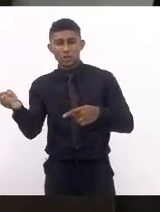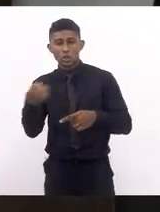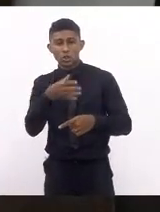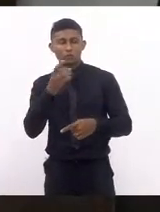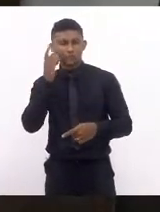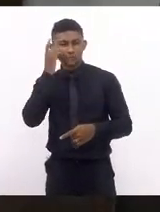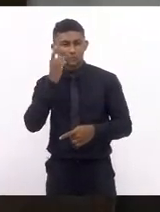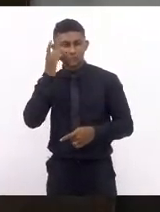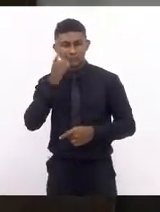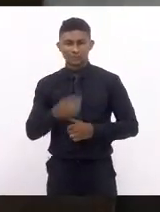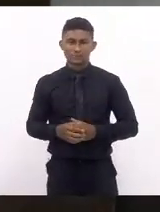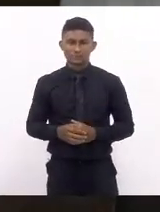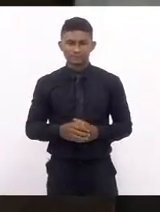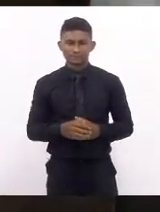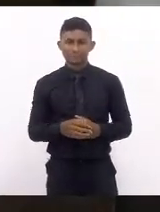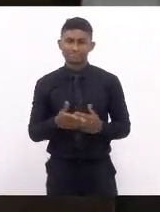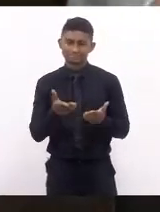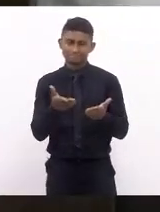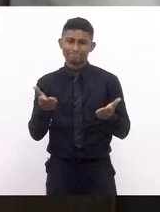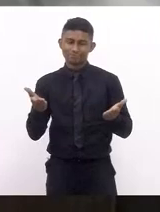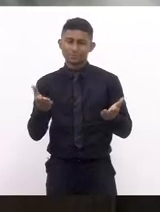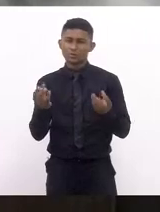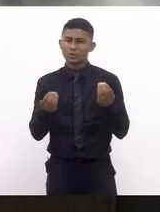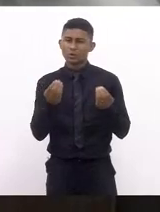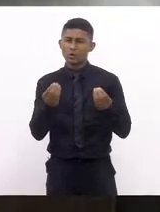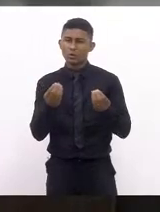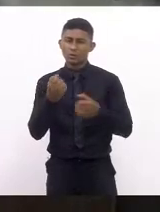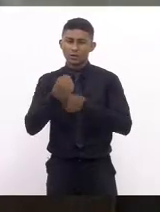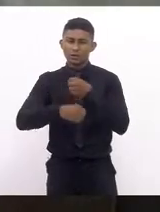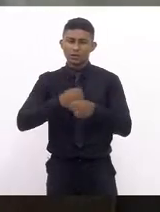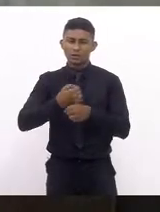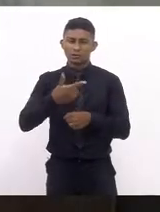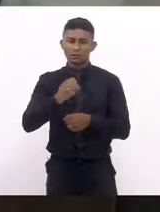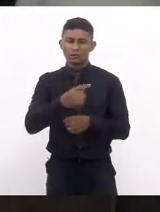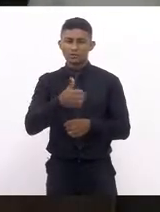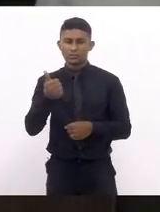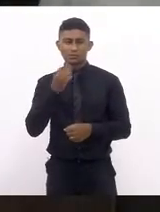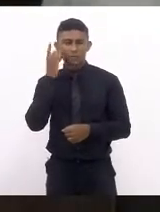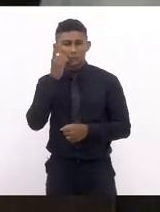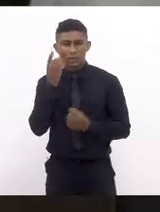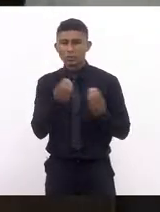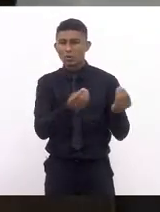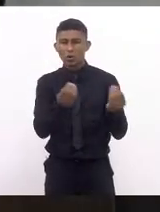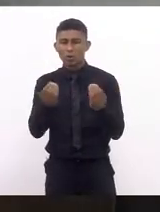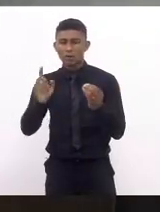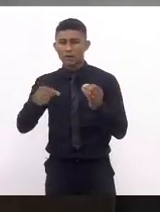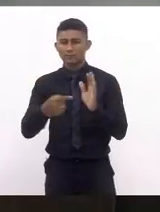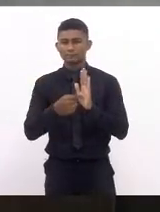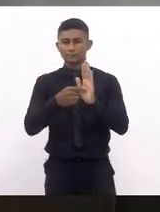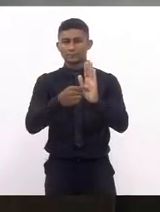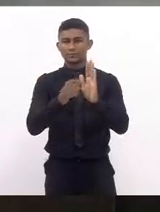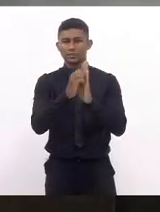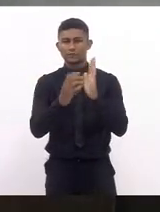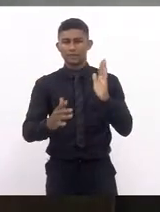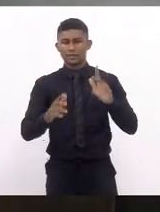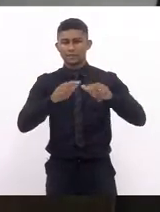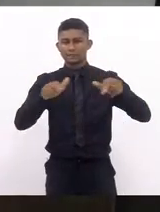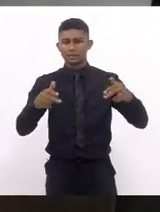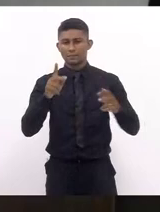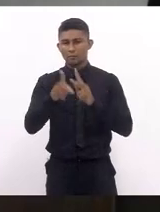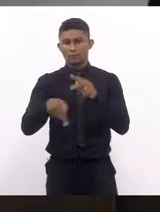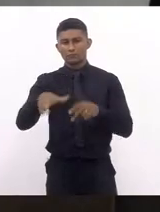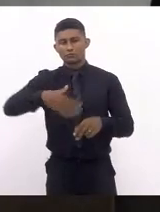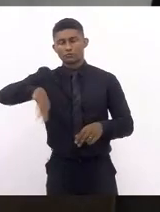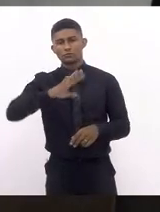que como foi ser Deputado em 2021 com o objetivo de apresentar as atividades o fatos para a